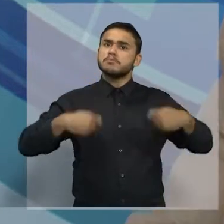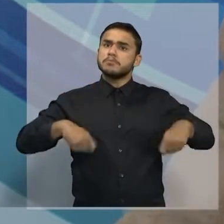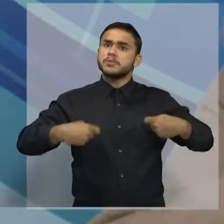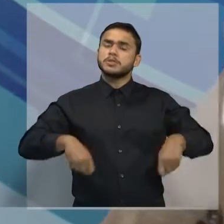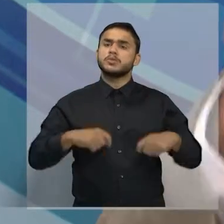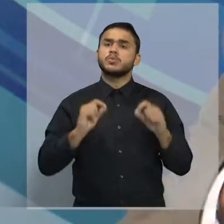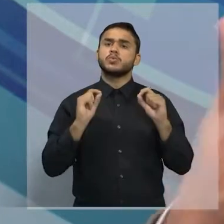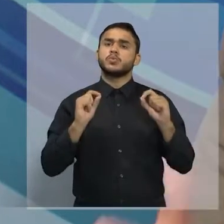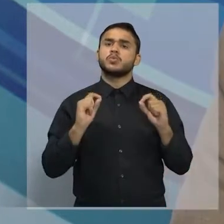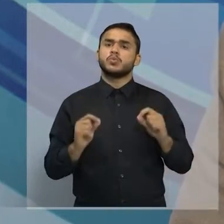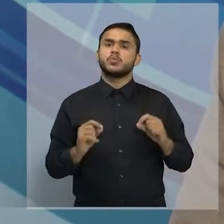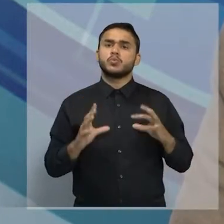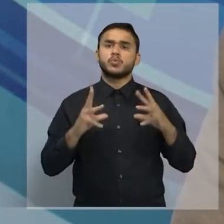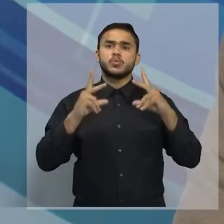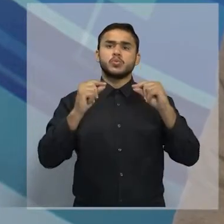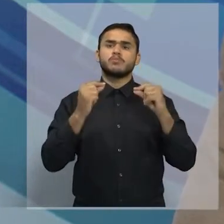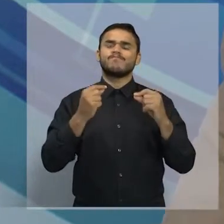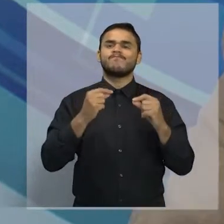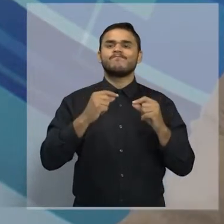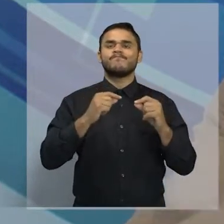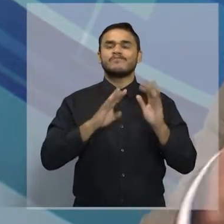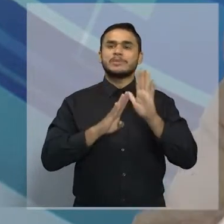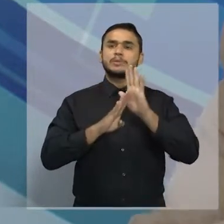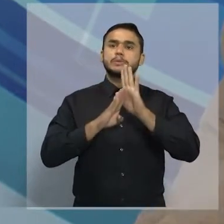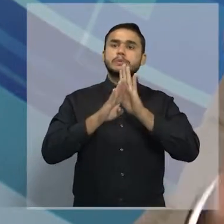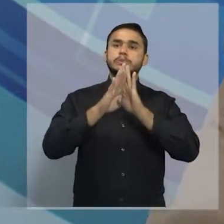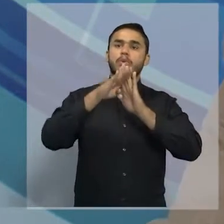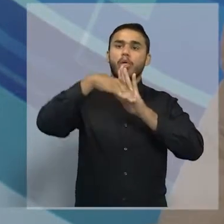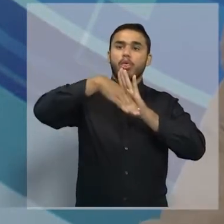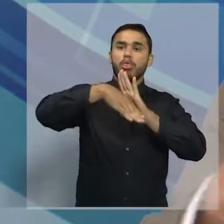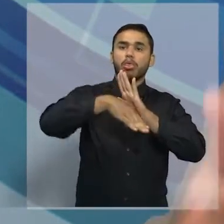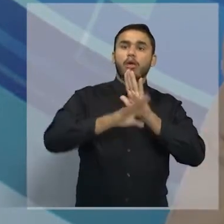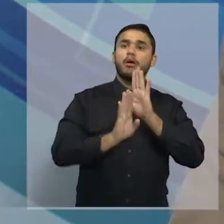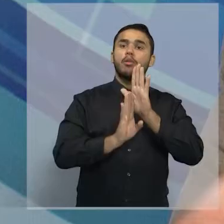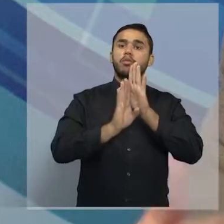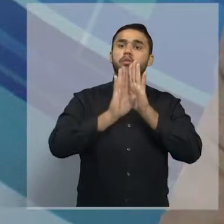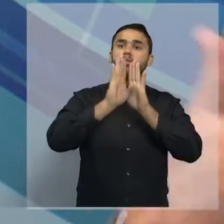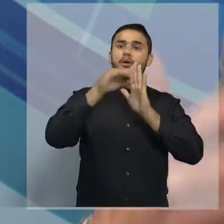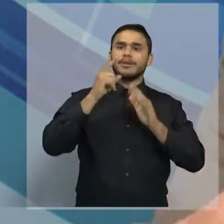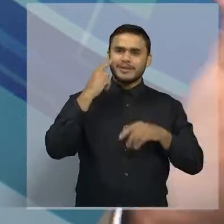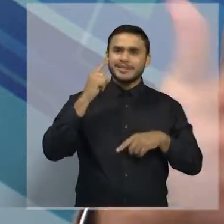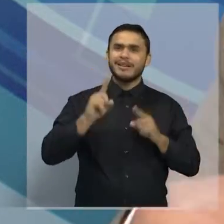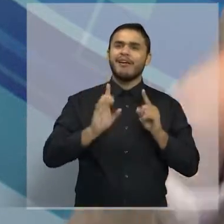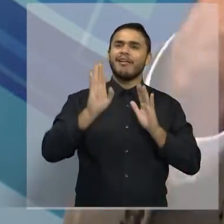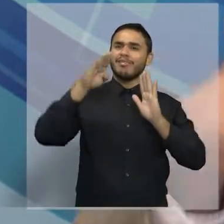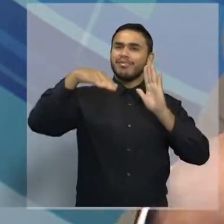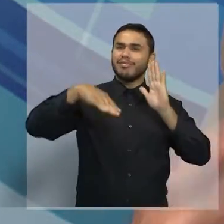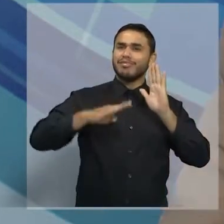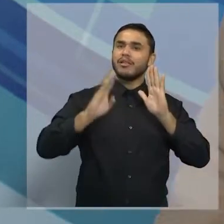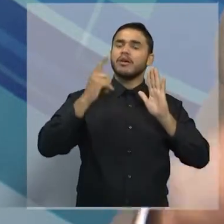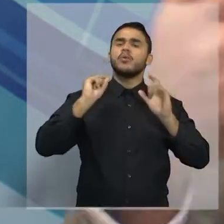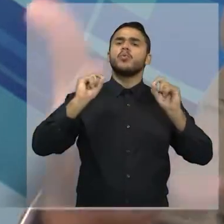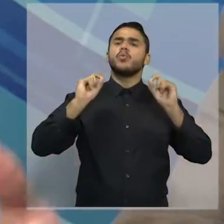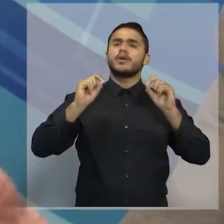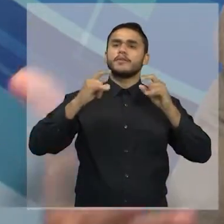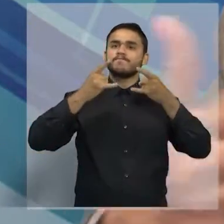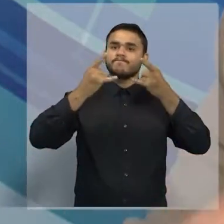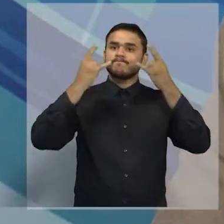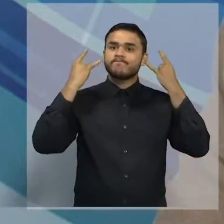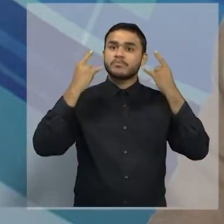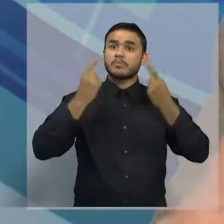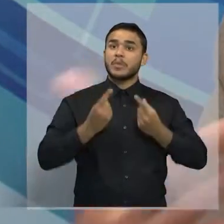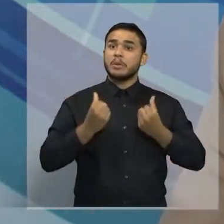se proteger às flutuações econômicas, né? E o sistema capitalista, por si só, ele possui momentos de expansão,